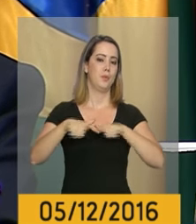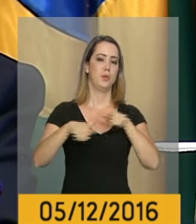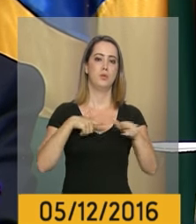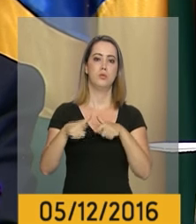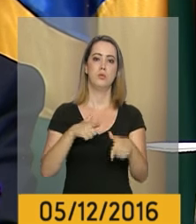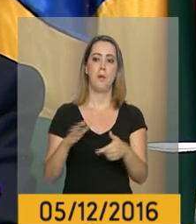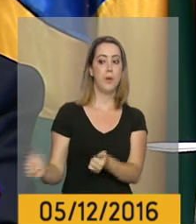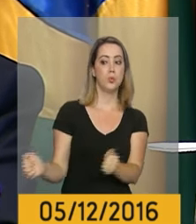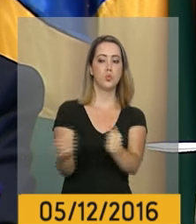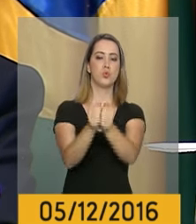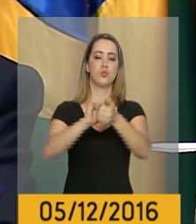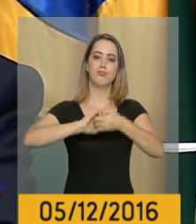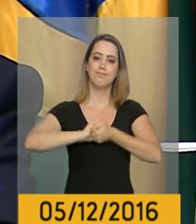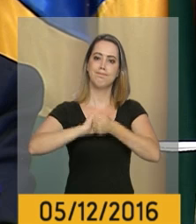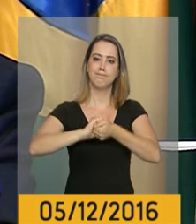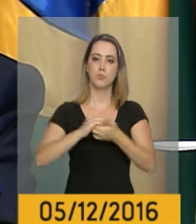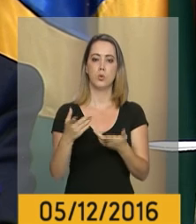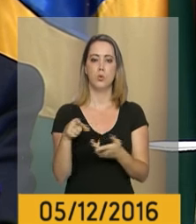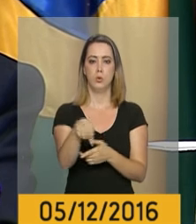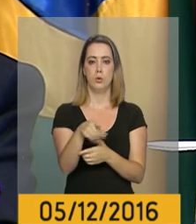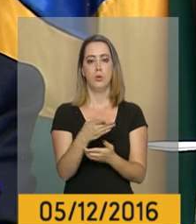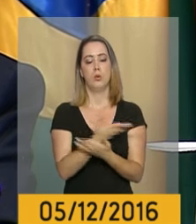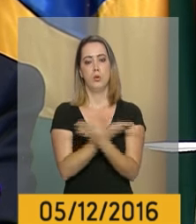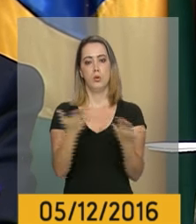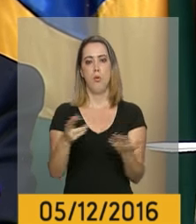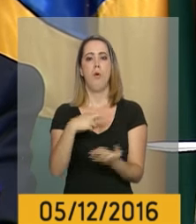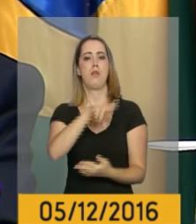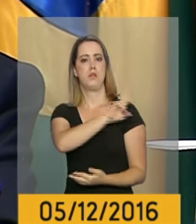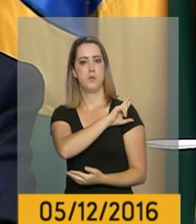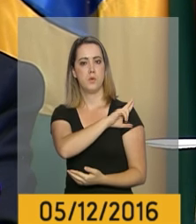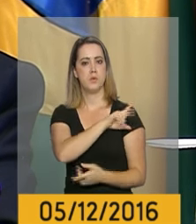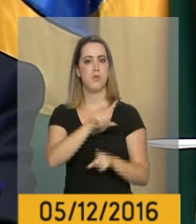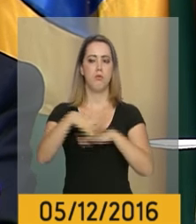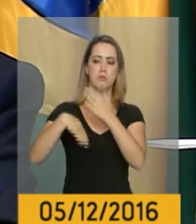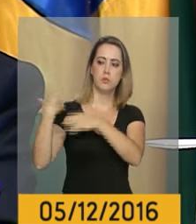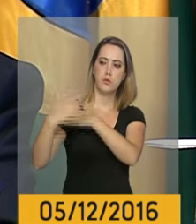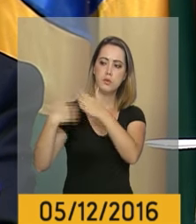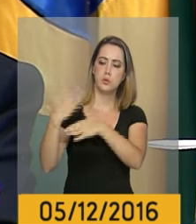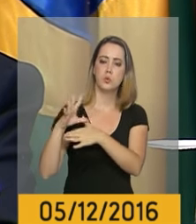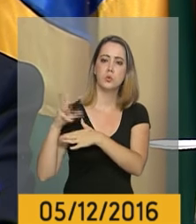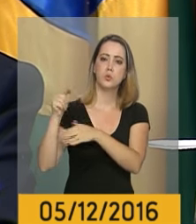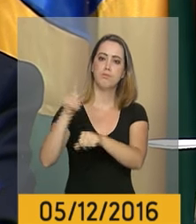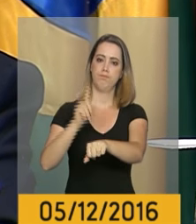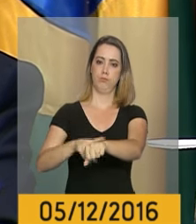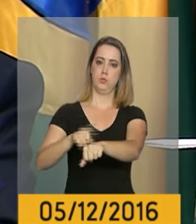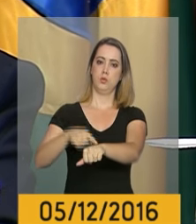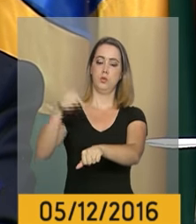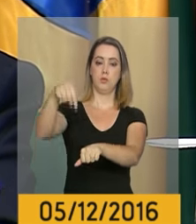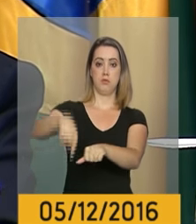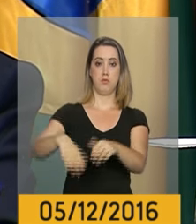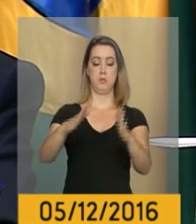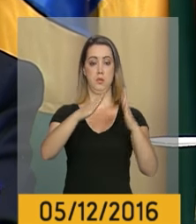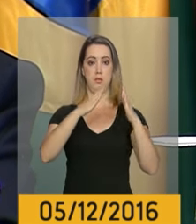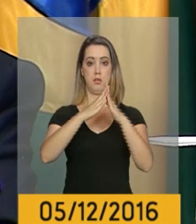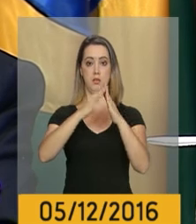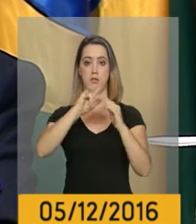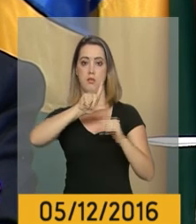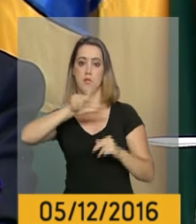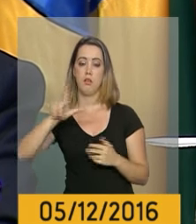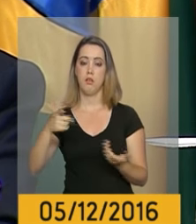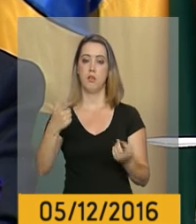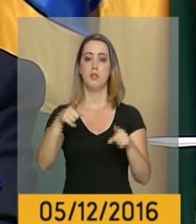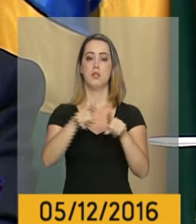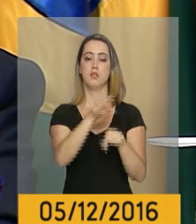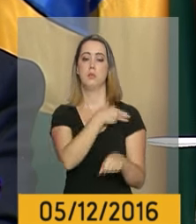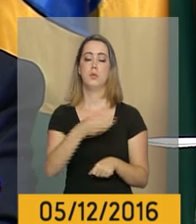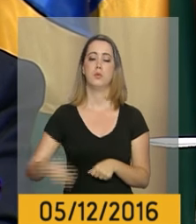sobre mão, não é? trabalho muito responsável ao longo de todo esse período aqui na Casa Civil, no Ministério